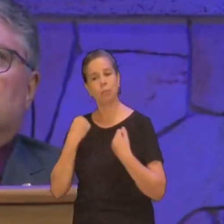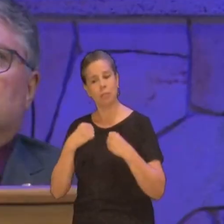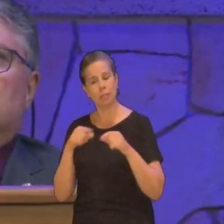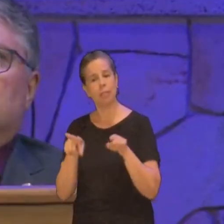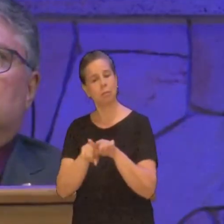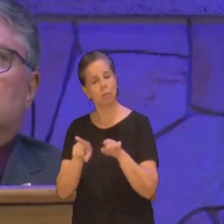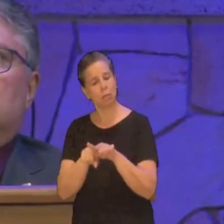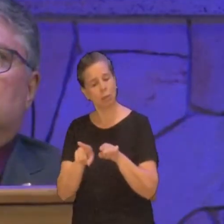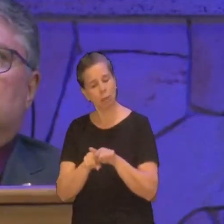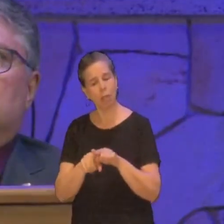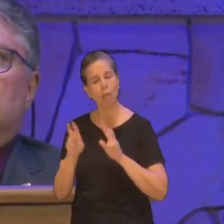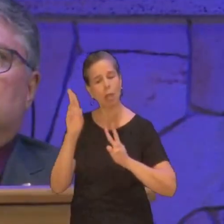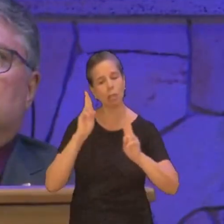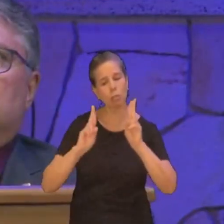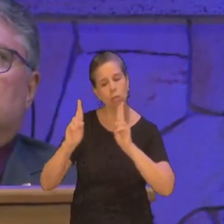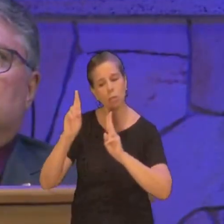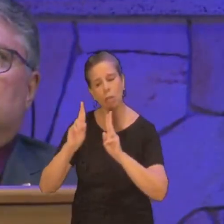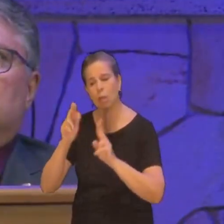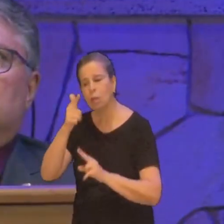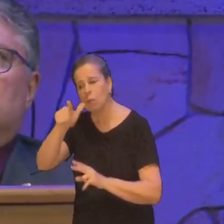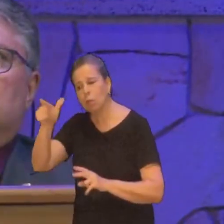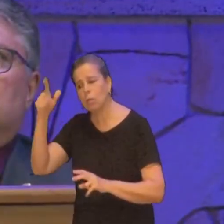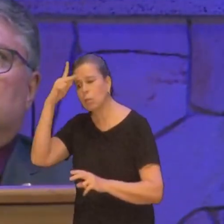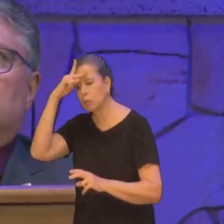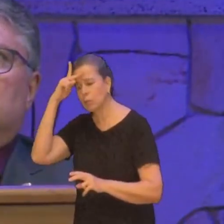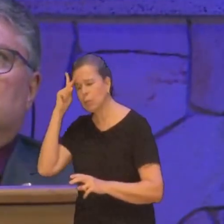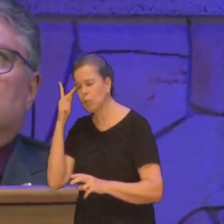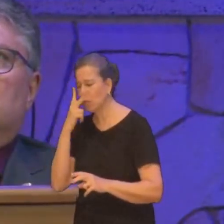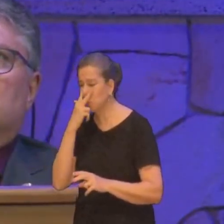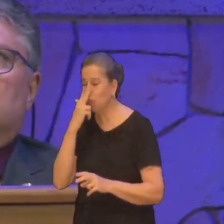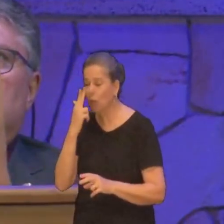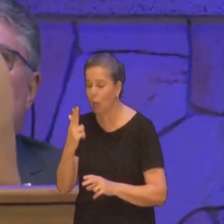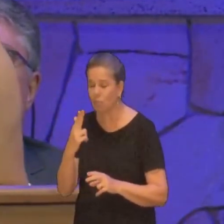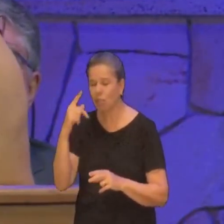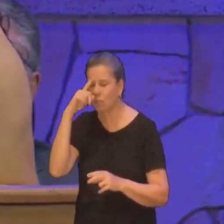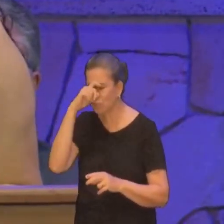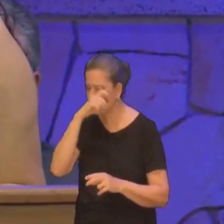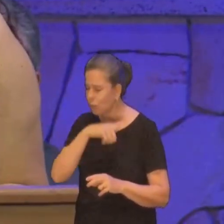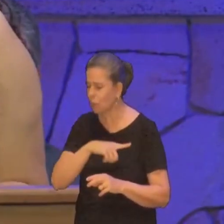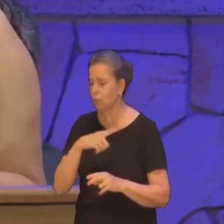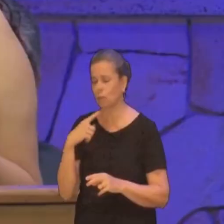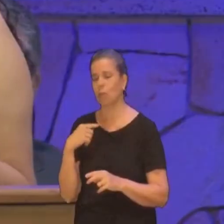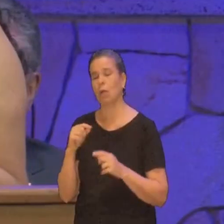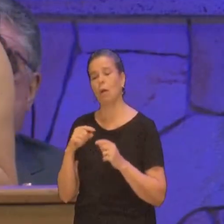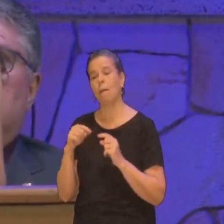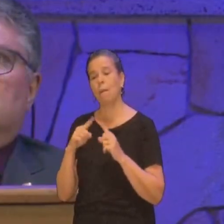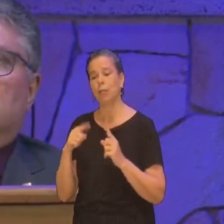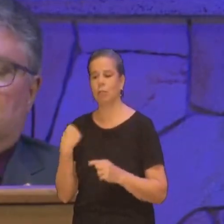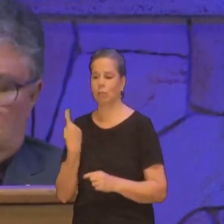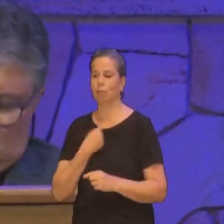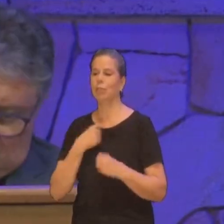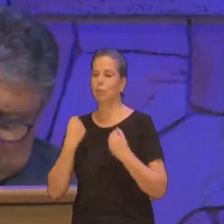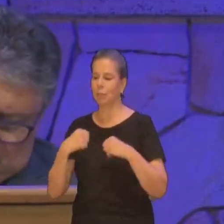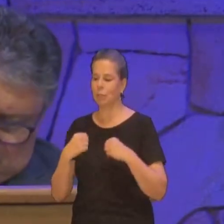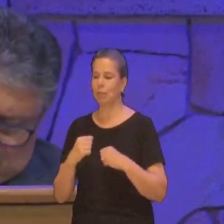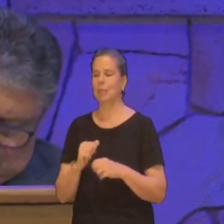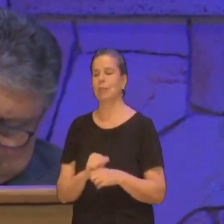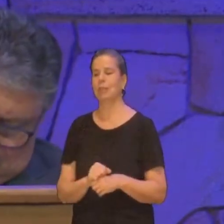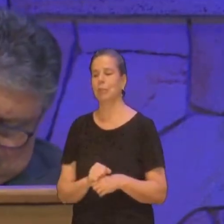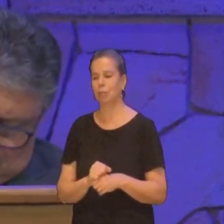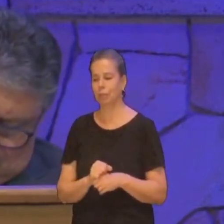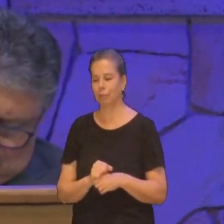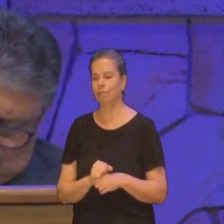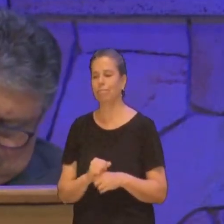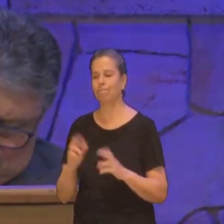aquelas pessoas que são difíceis, aquelas pessoas que exigem cuidado da nossa parte. Mas esse é um mandamento